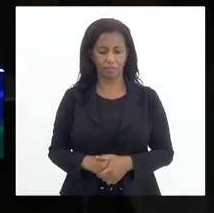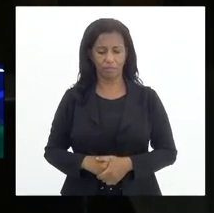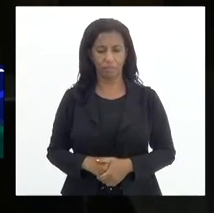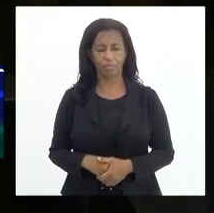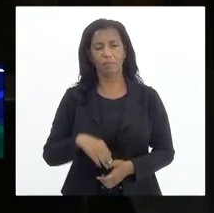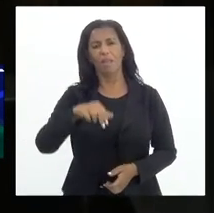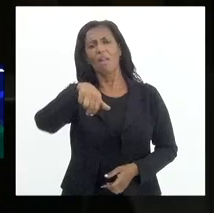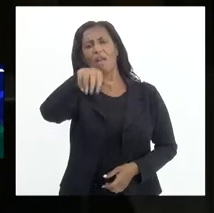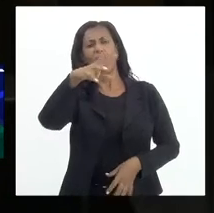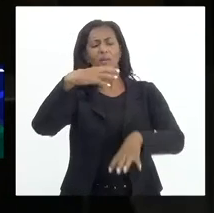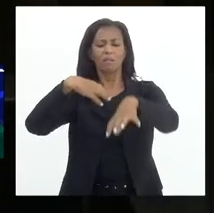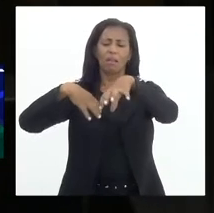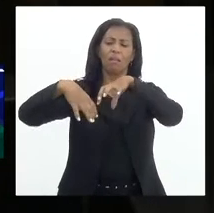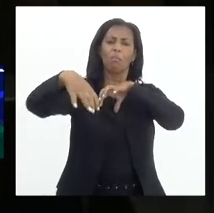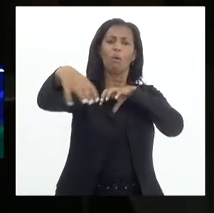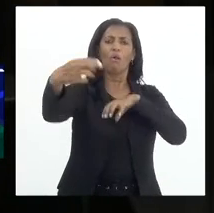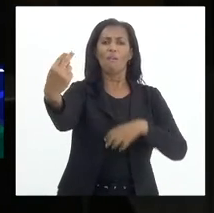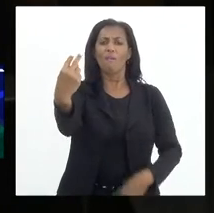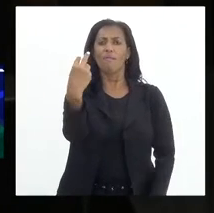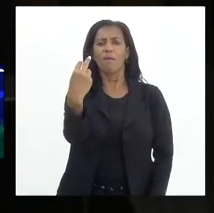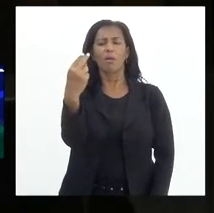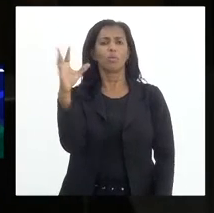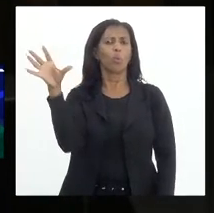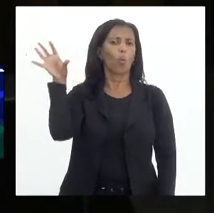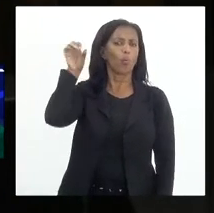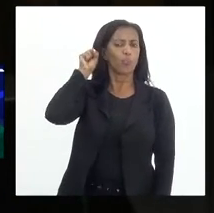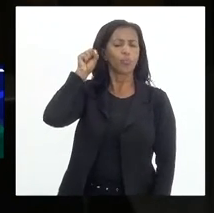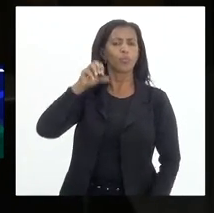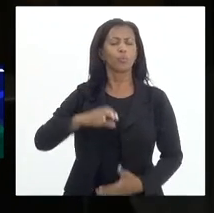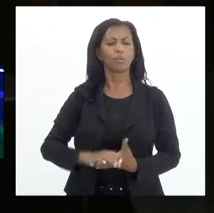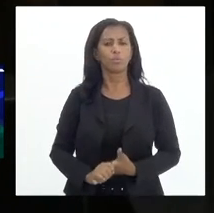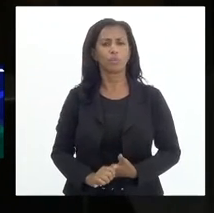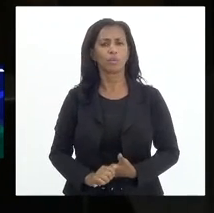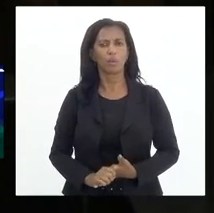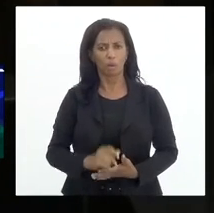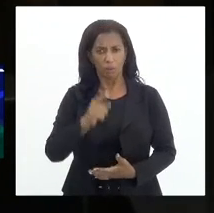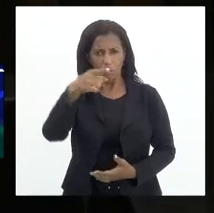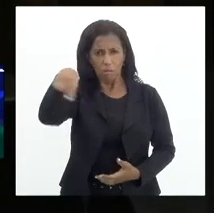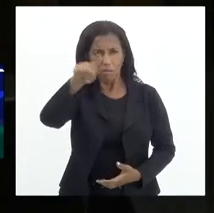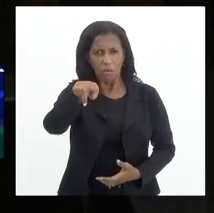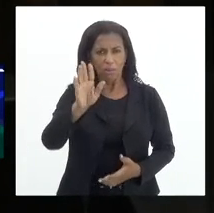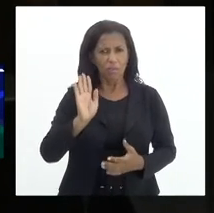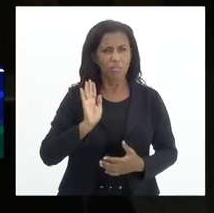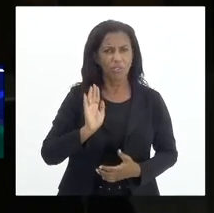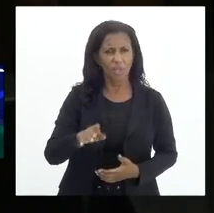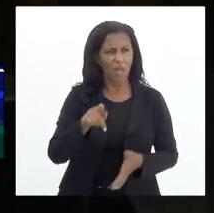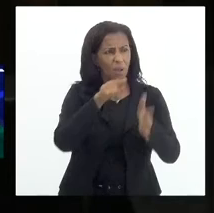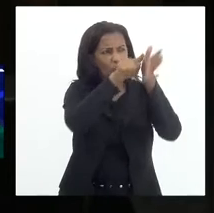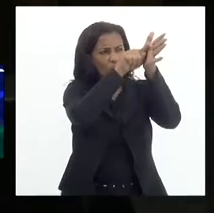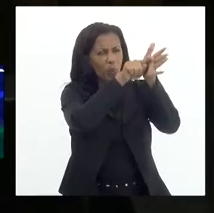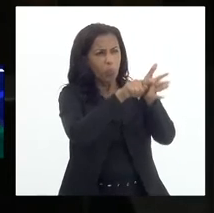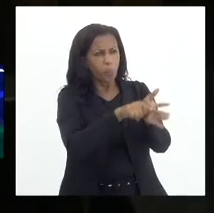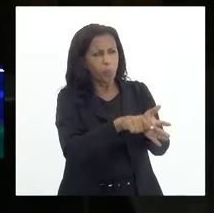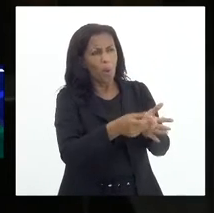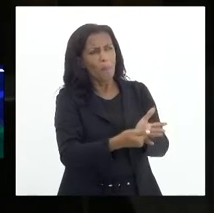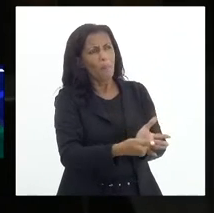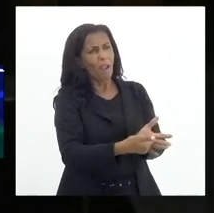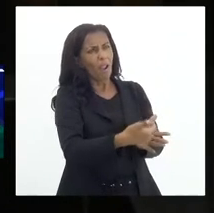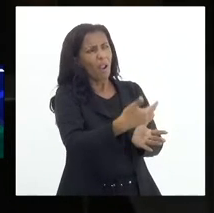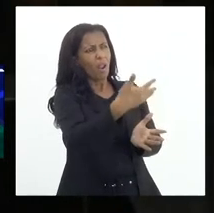está me vendo e ouvindo se já verificou, entre tantas e